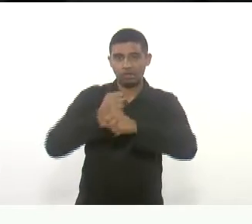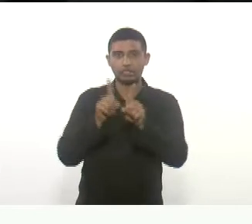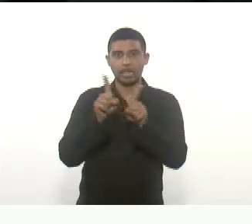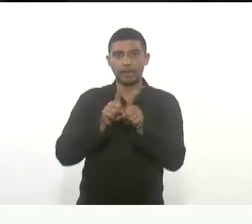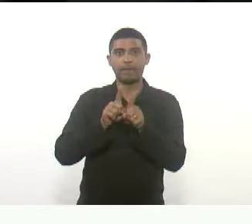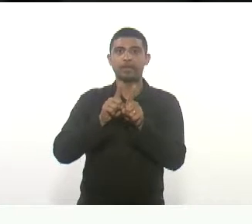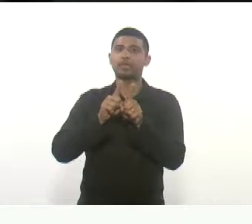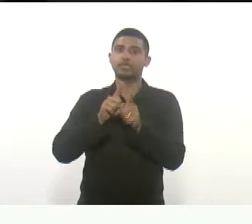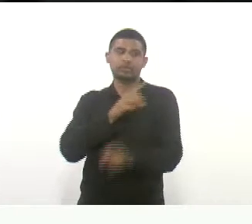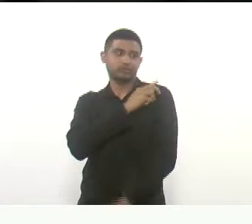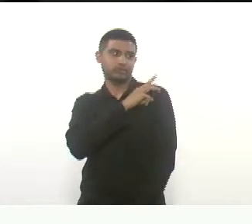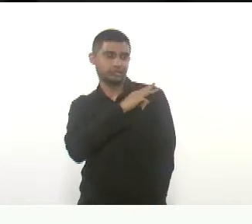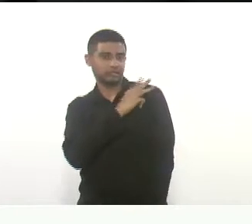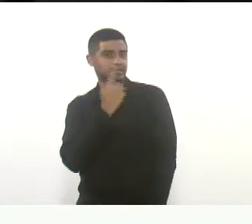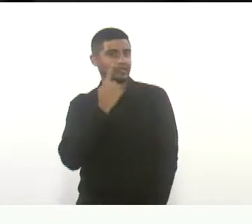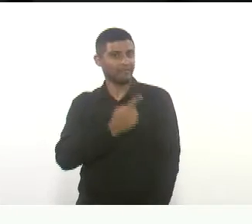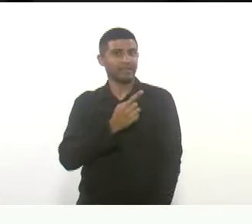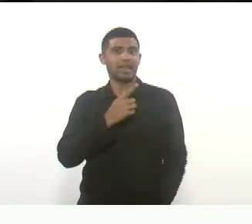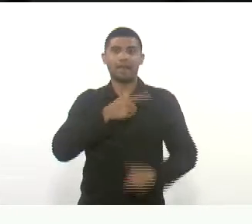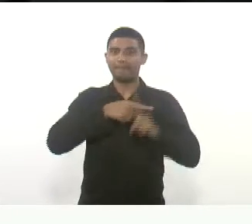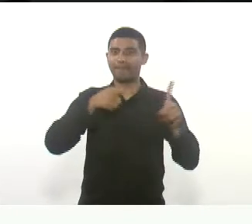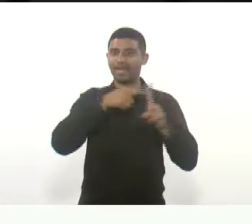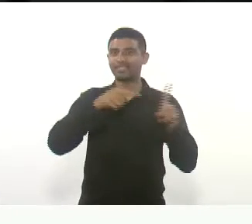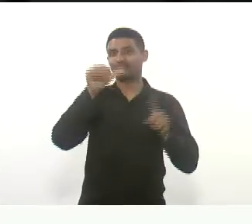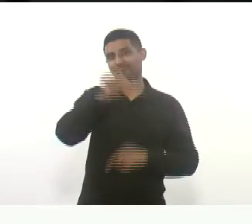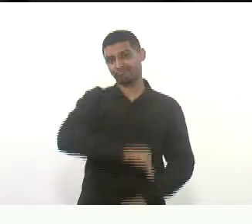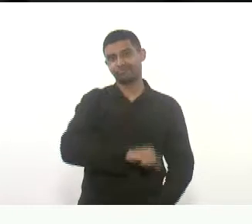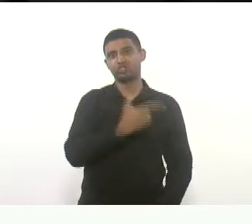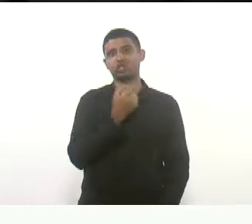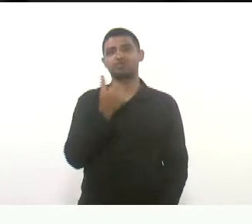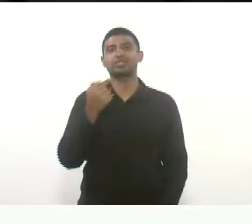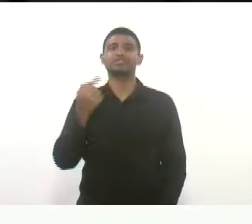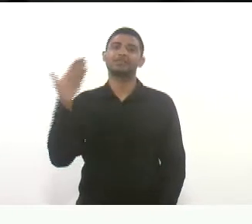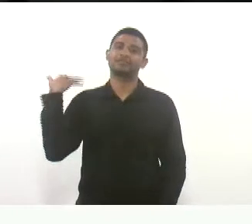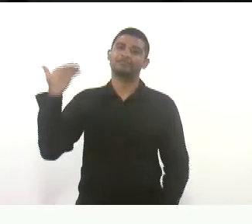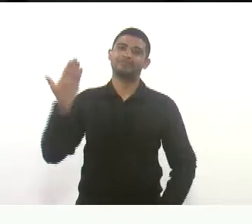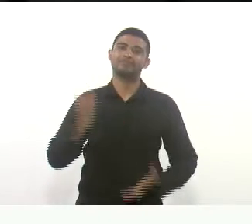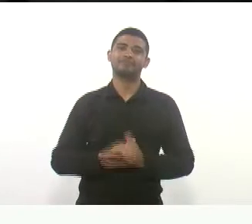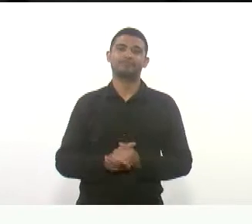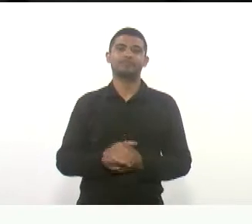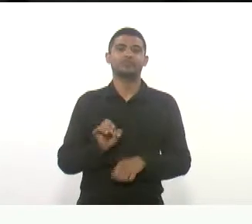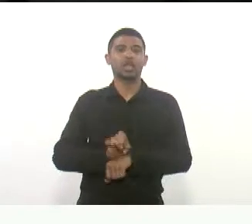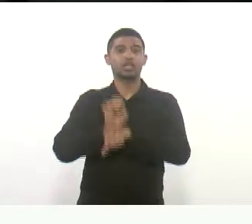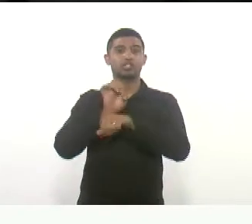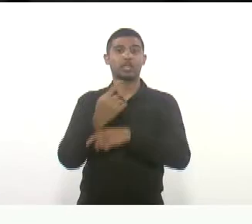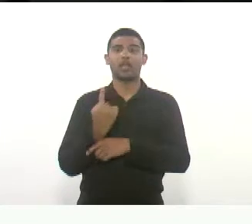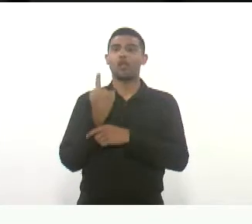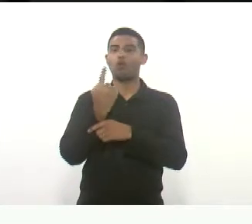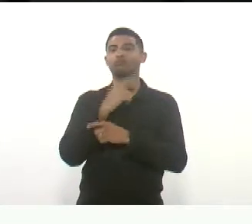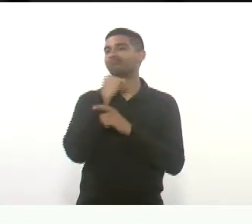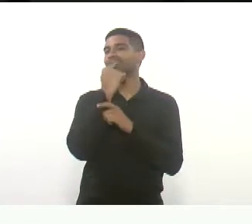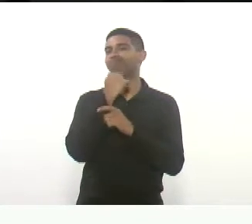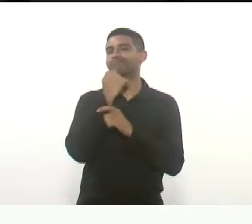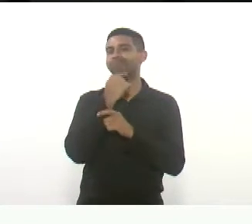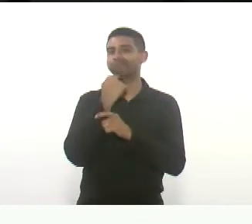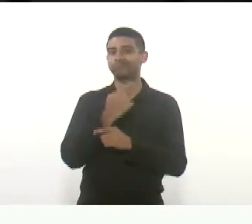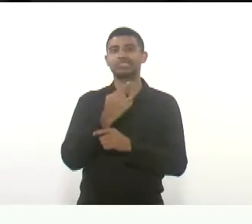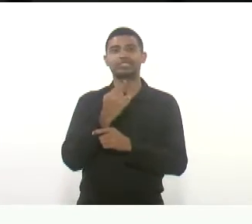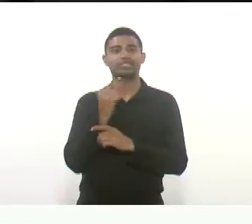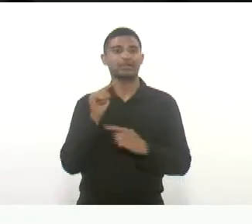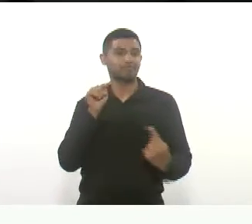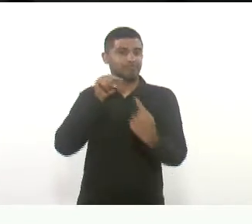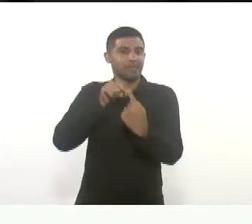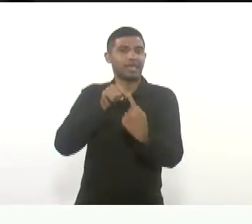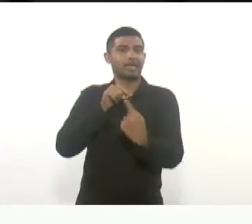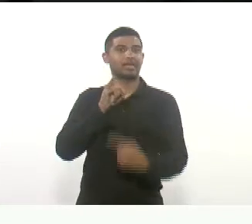médio, ensino médio, ficaram abaixo da média brasileira, em 2017. O Estado foi um dos únicos que não alcançou a meta para o IDEB dos anos iniciais,